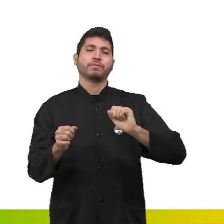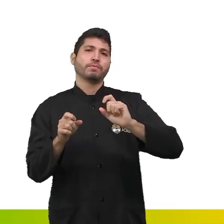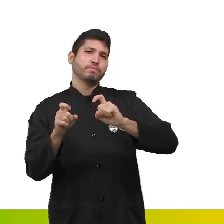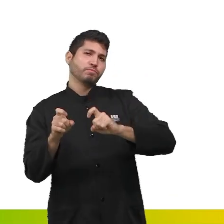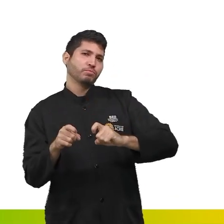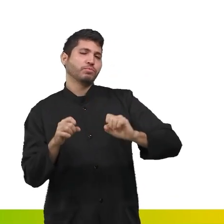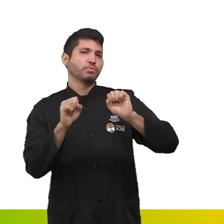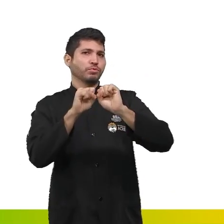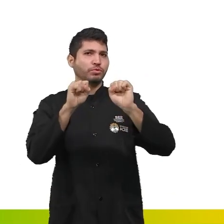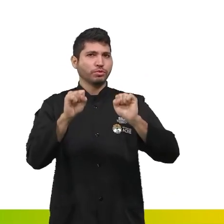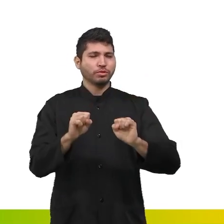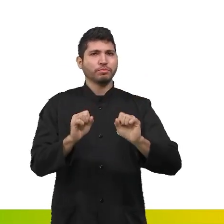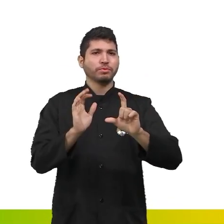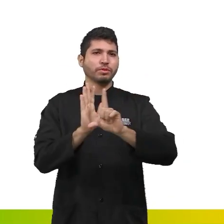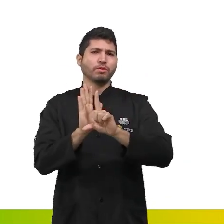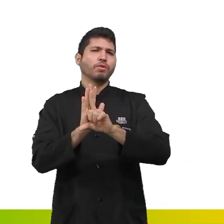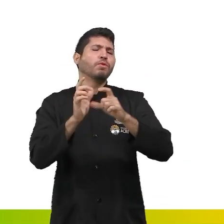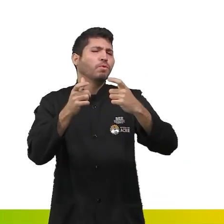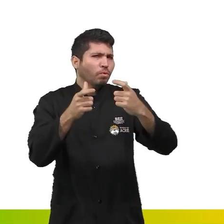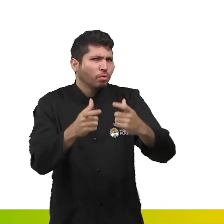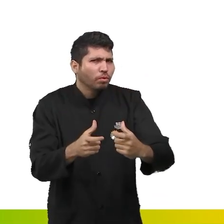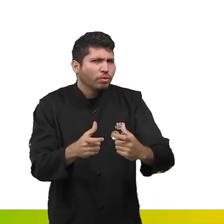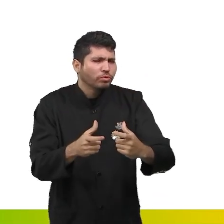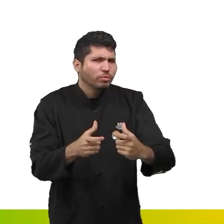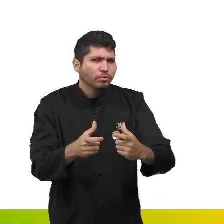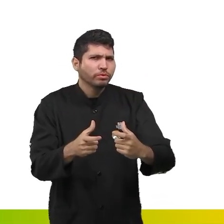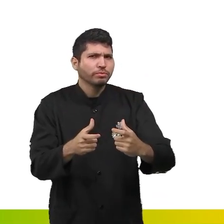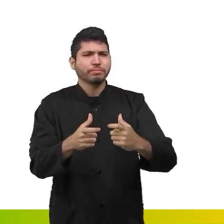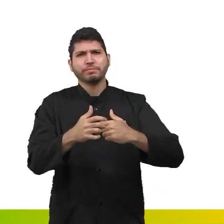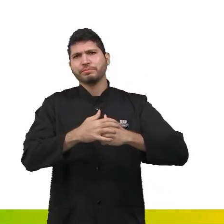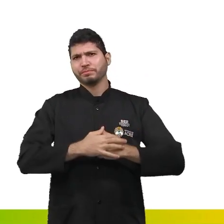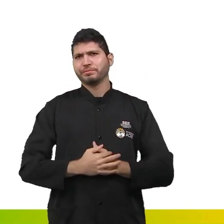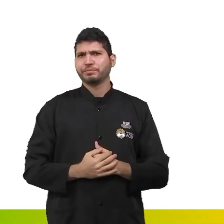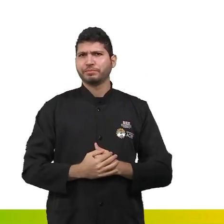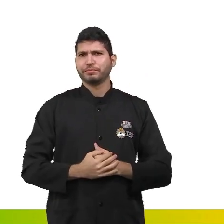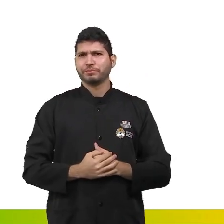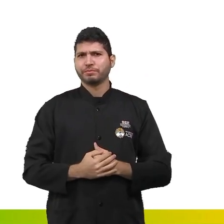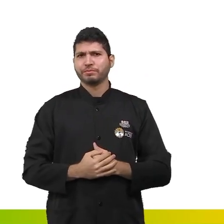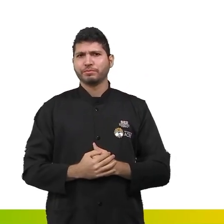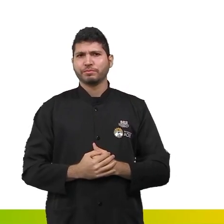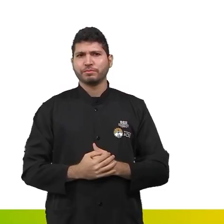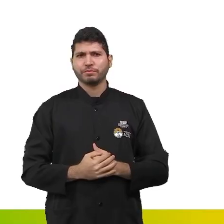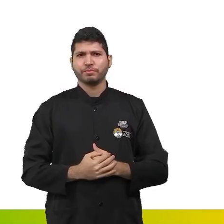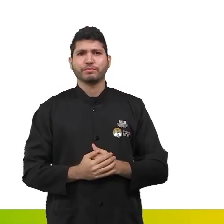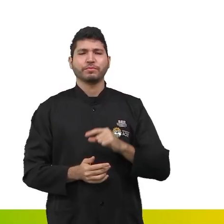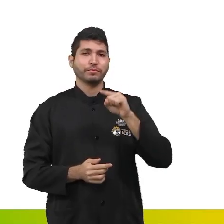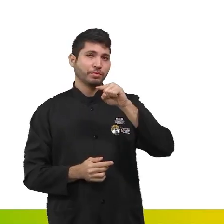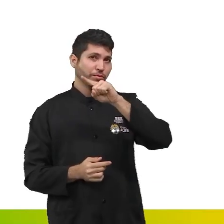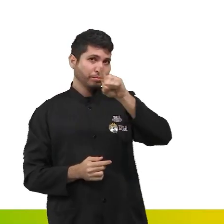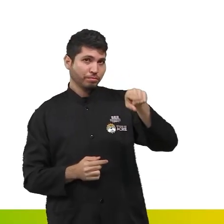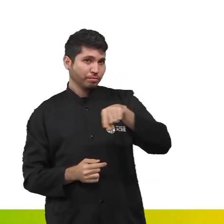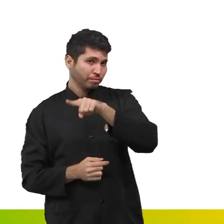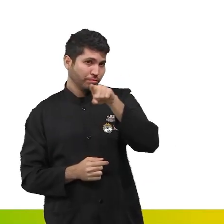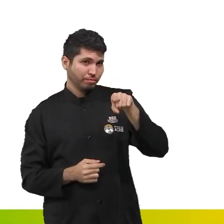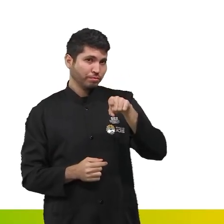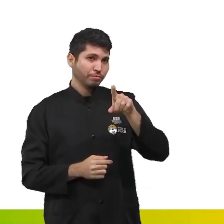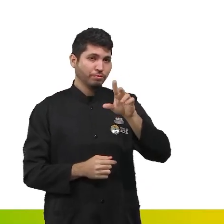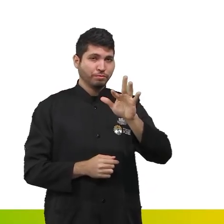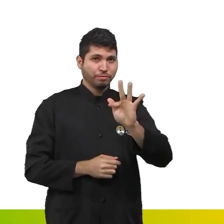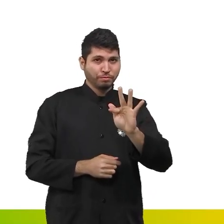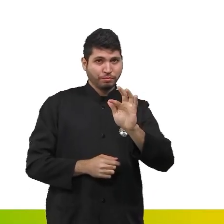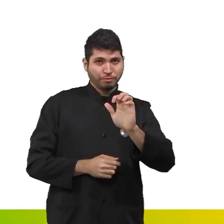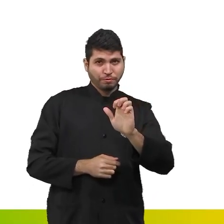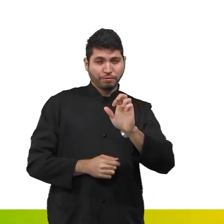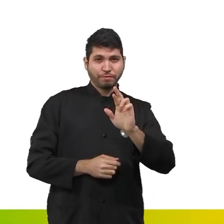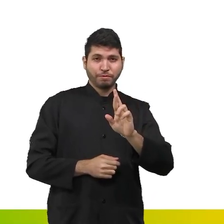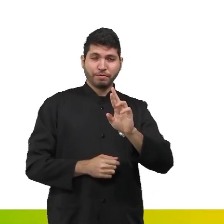sistemas de leis. Onde primeiro? Primeiro onde? No Crescente Fértil. Na